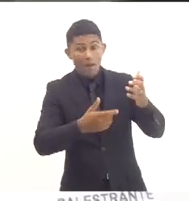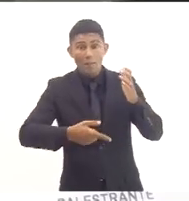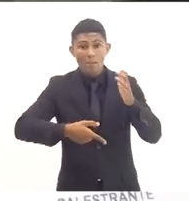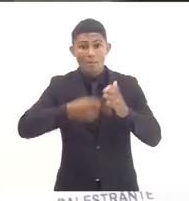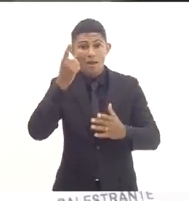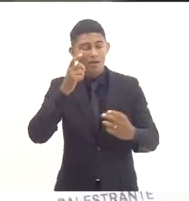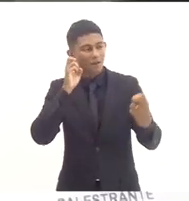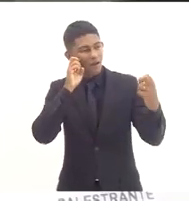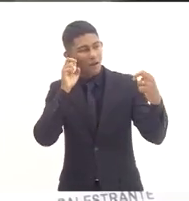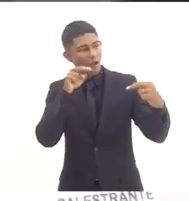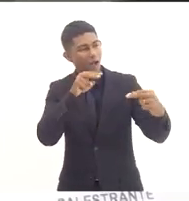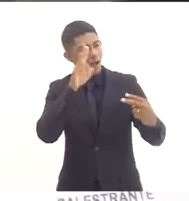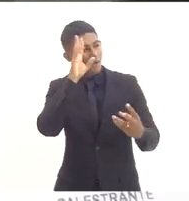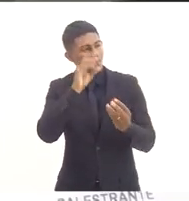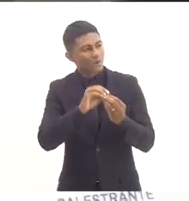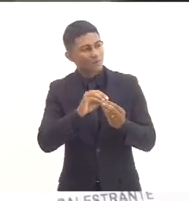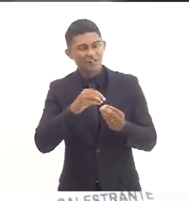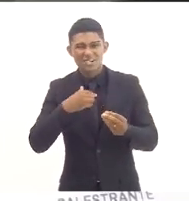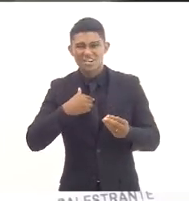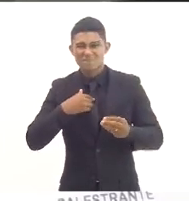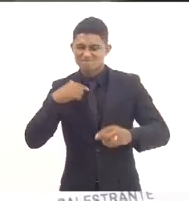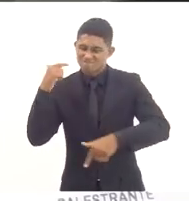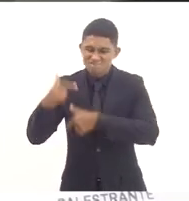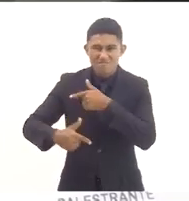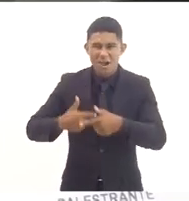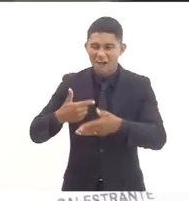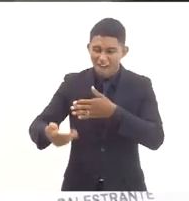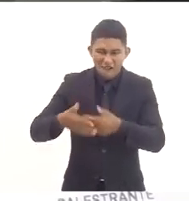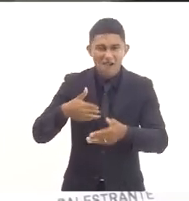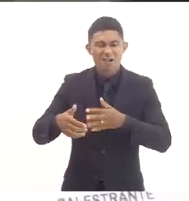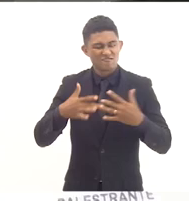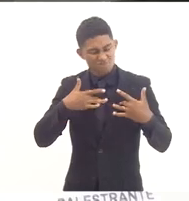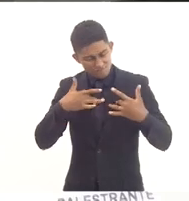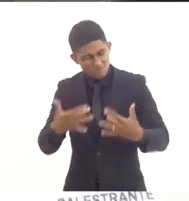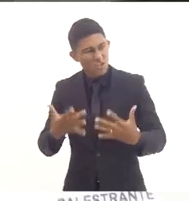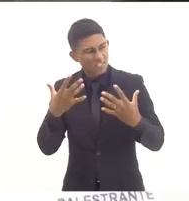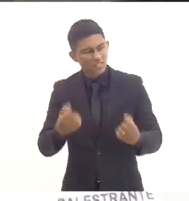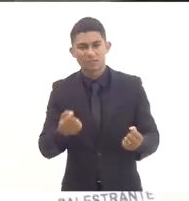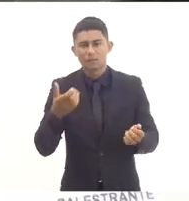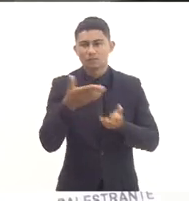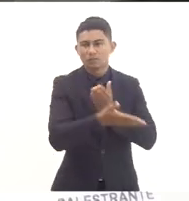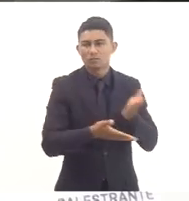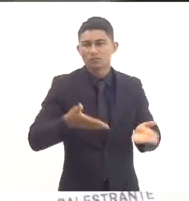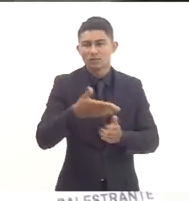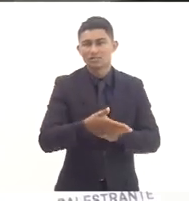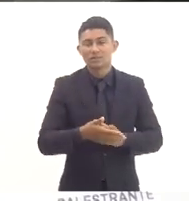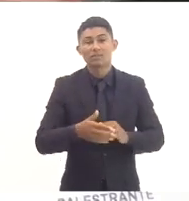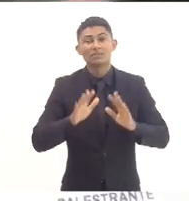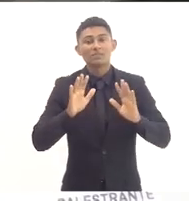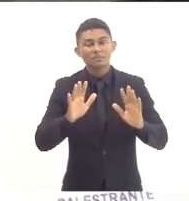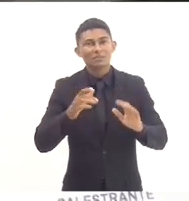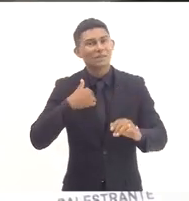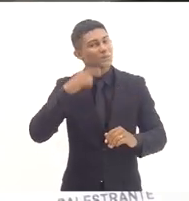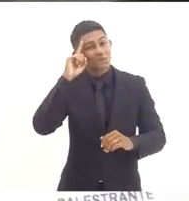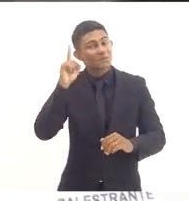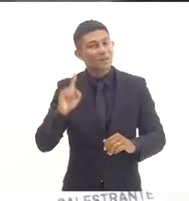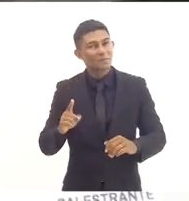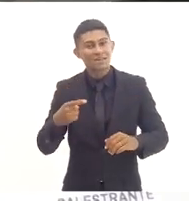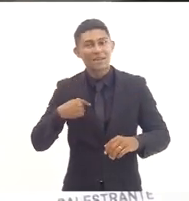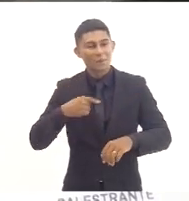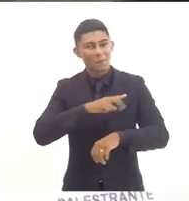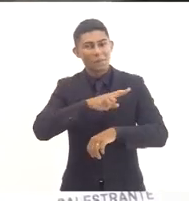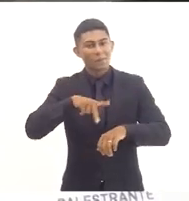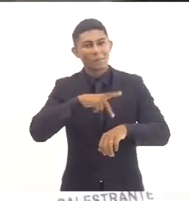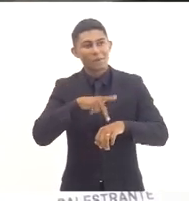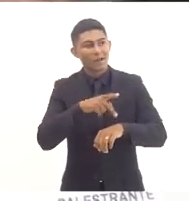já sabia que eu faria qualquer coisa por ele Ah mas eu não sabia que isso incluiria a atravessar o país carregar 80